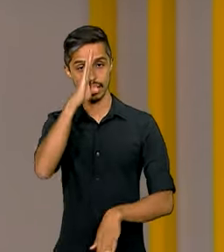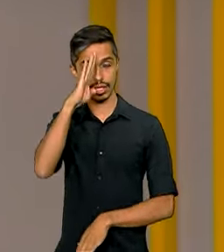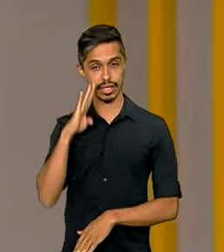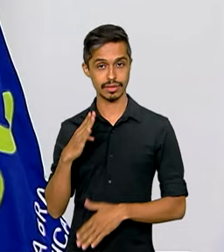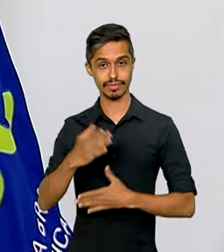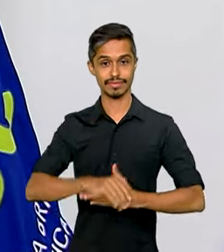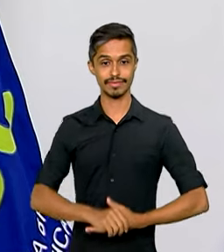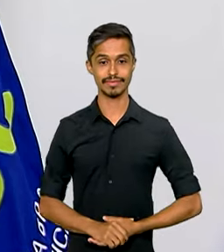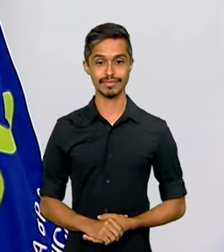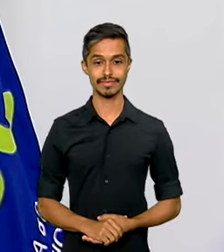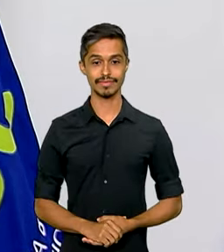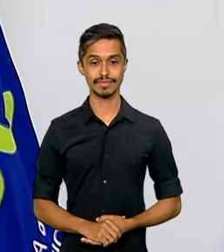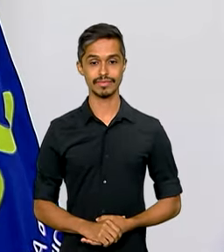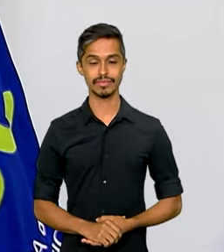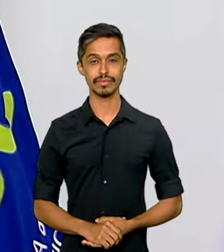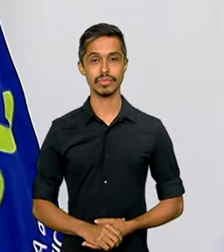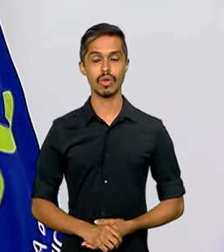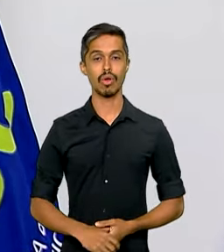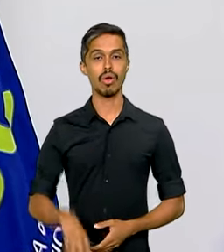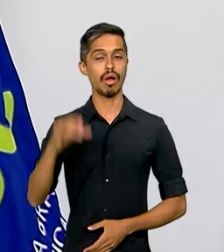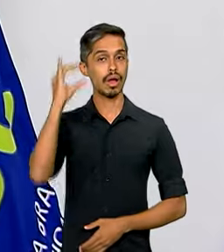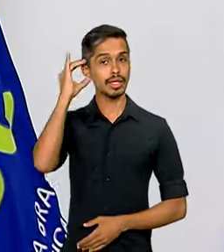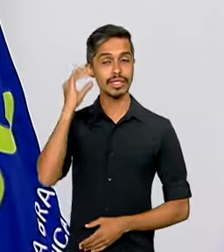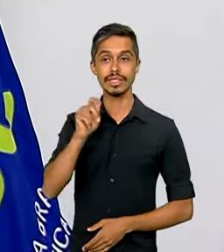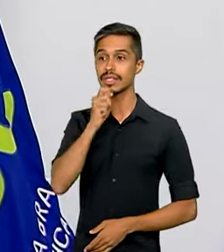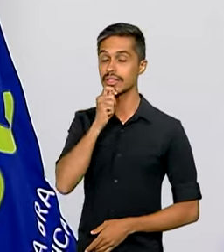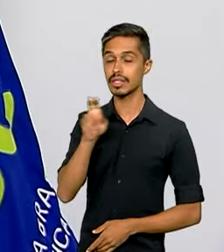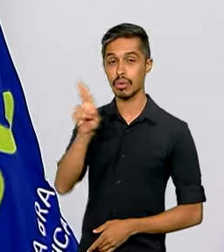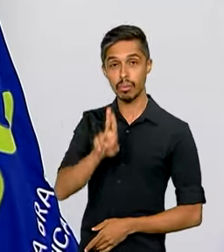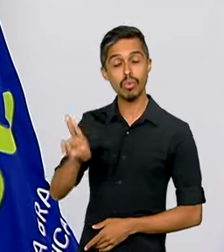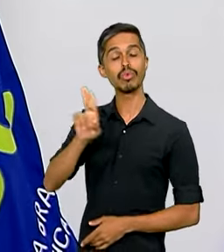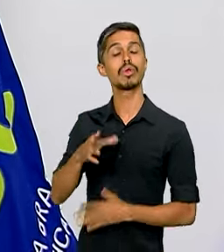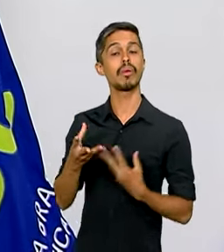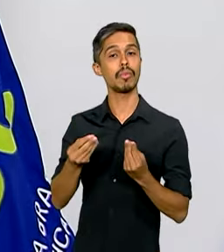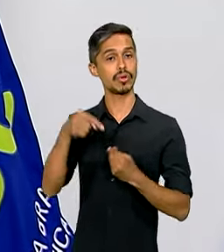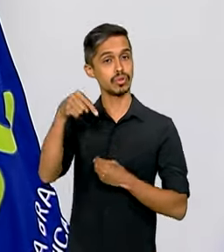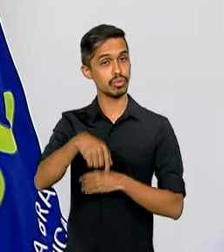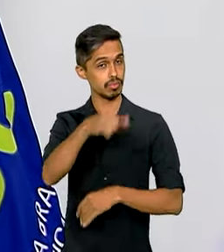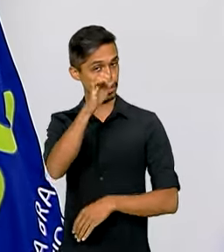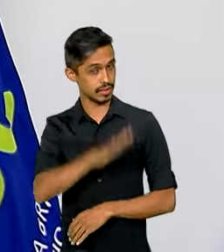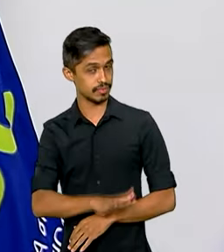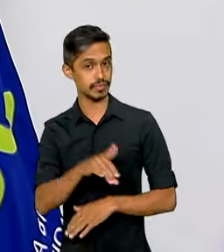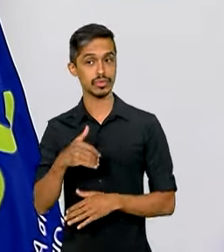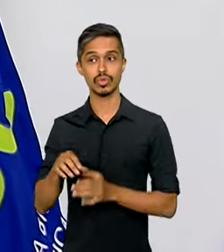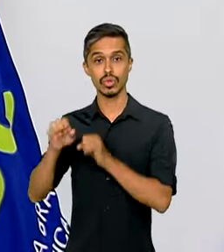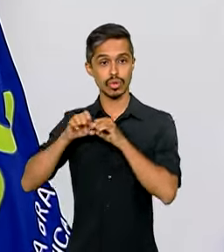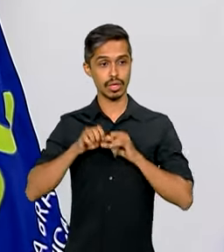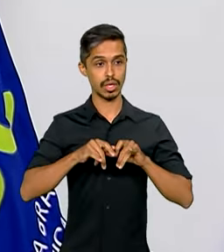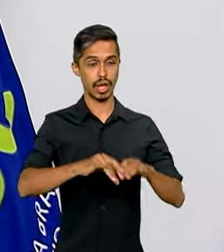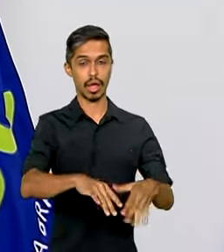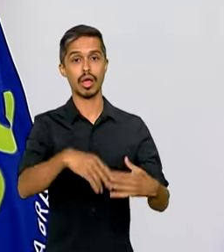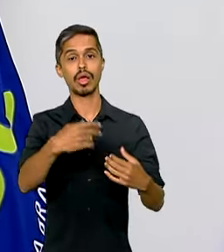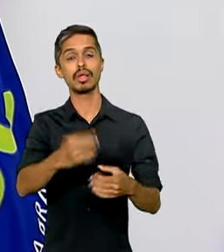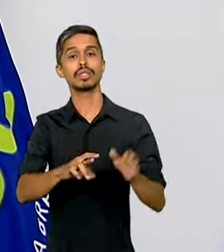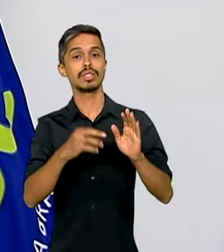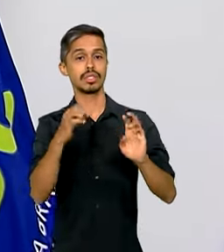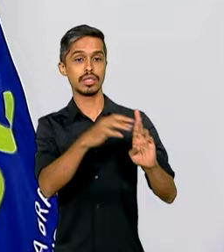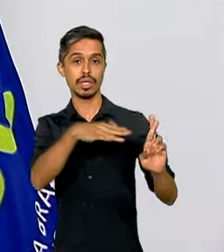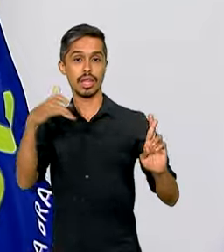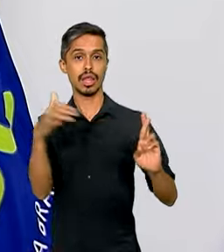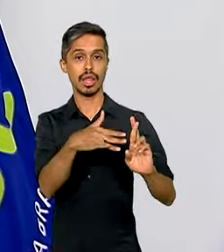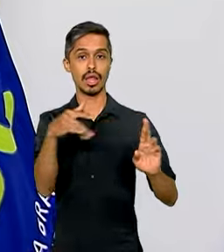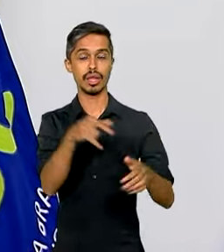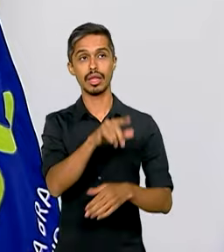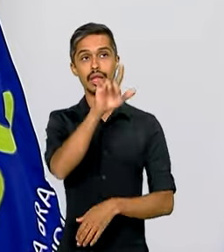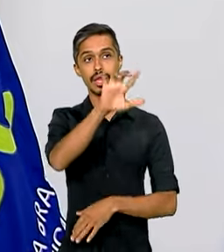gratuitamente o rádio é um veículo ainda muito utilizado no Brasil com ele a gente alcança As populações ribeirinhas por exemplo